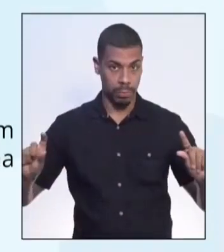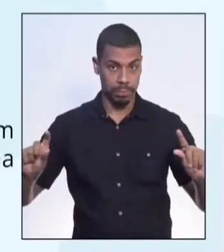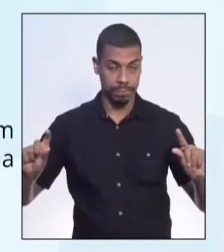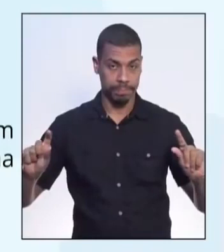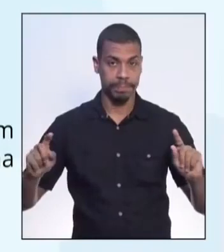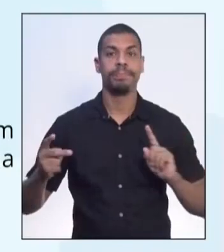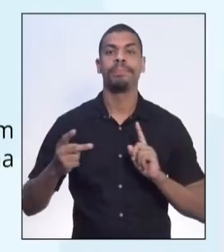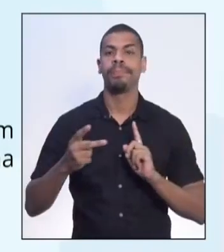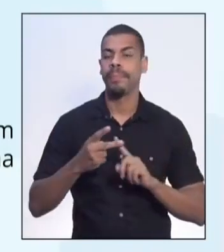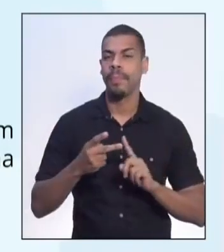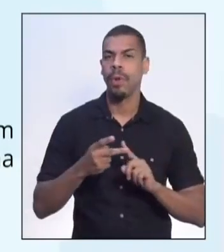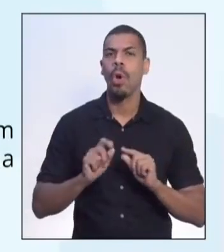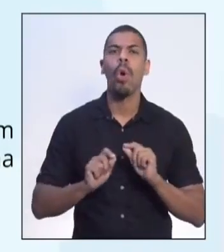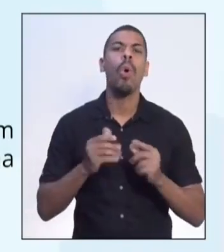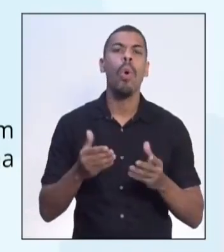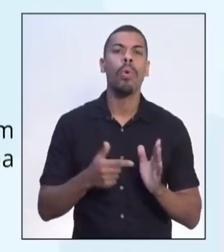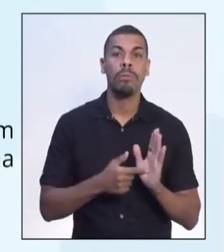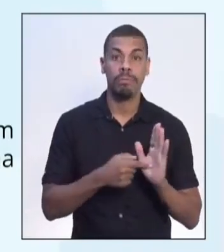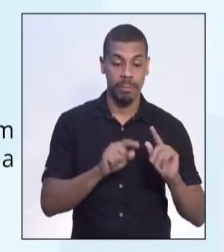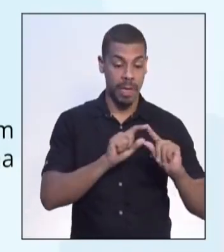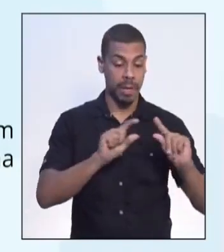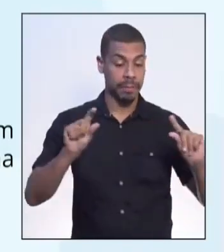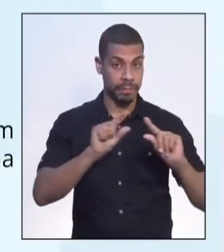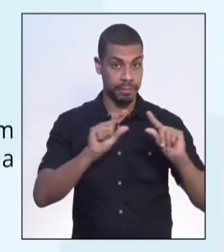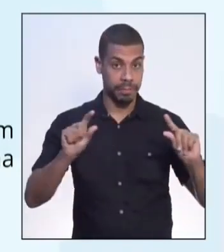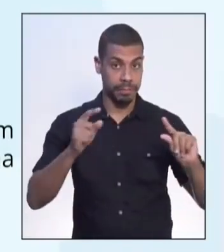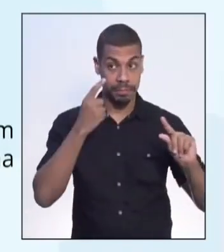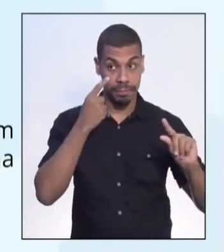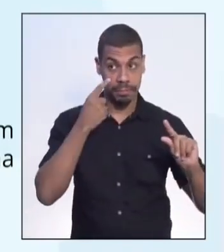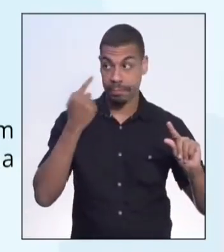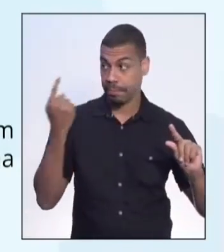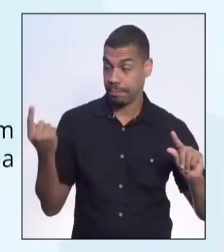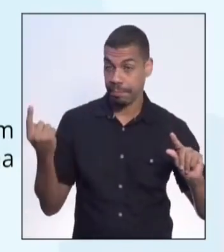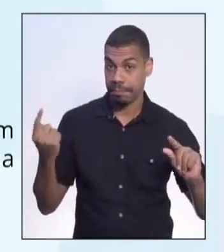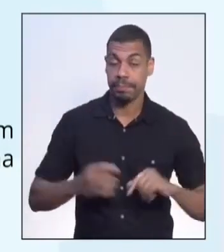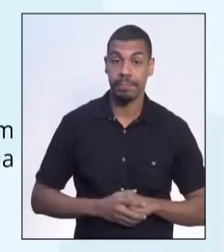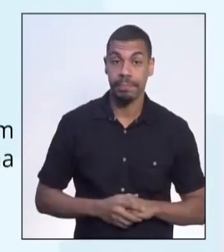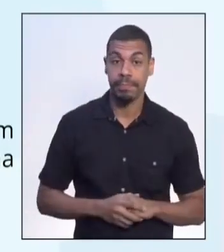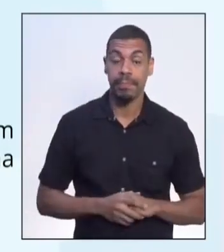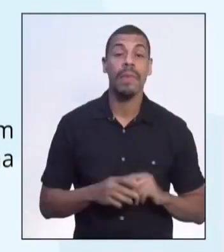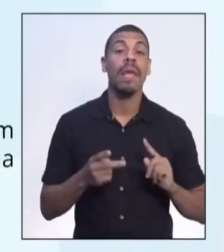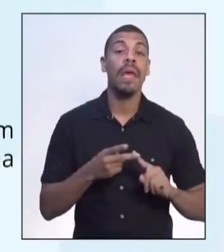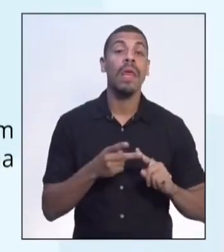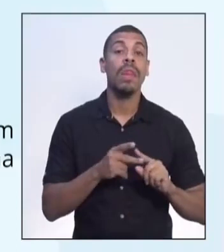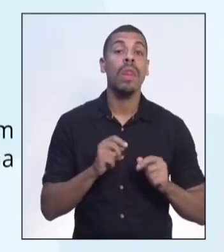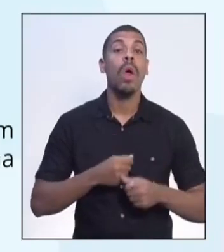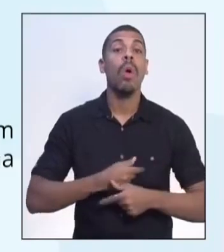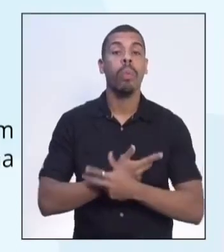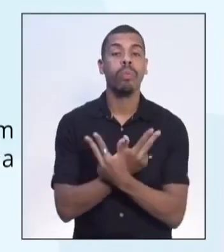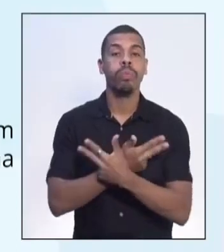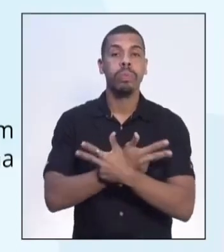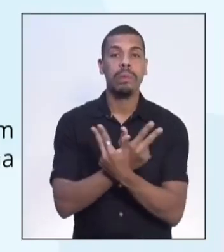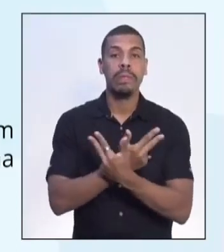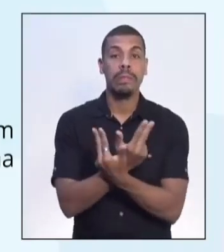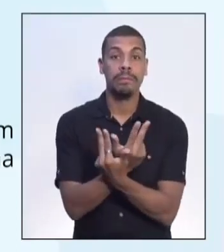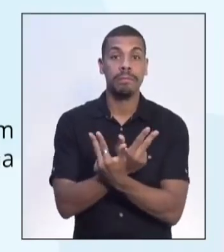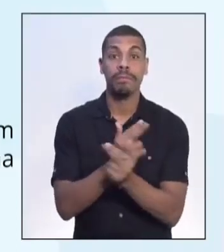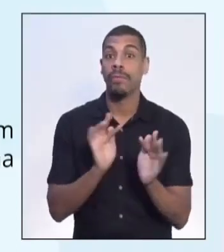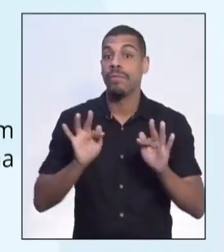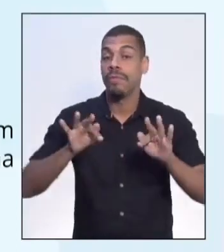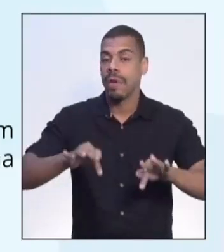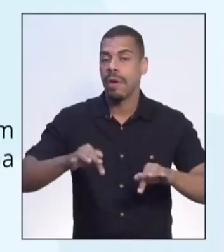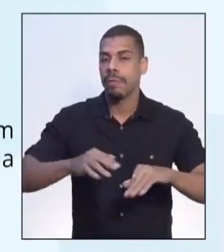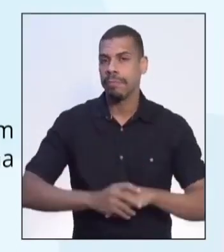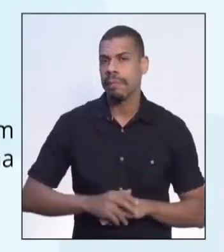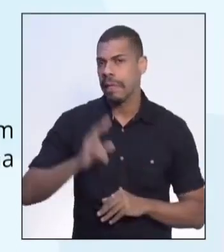fatorada, que é o que está na primeira linha. E depois eu quero a equação final.